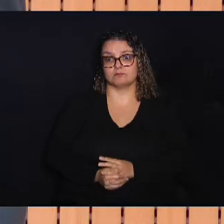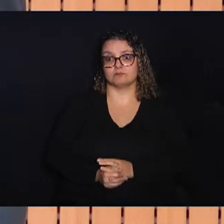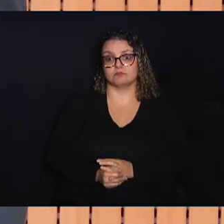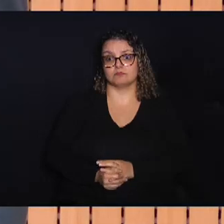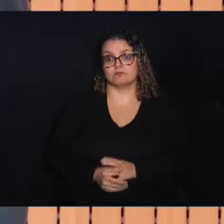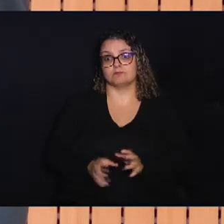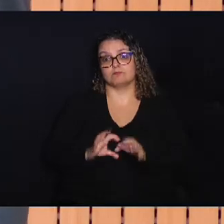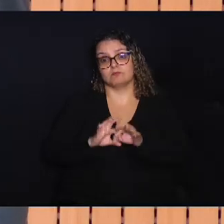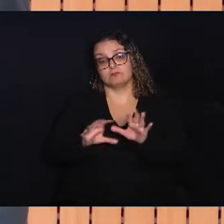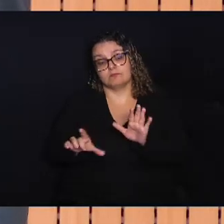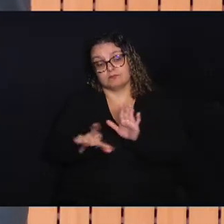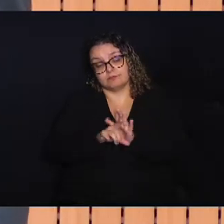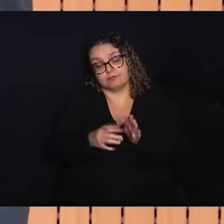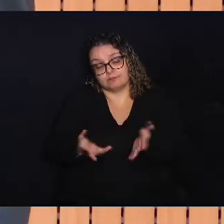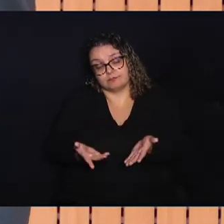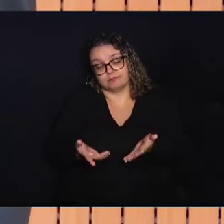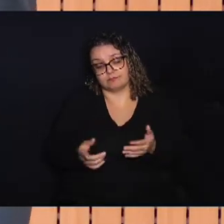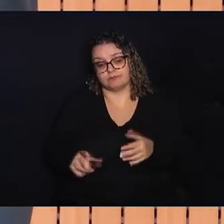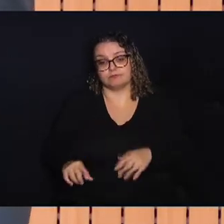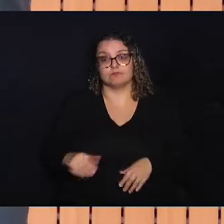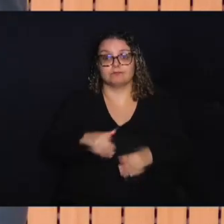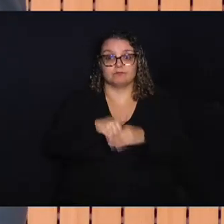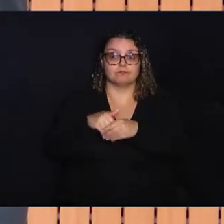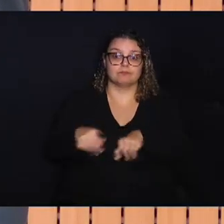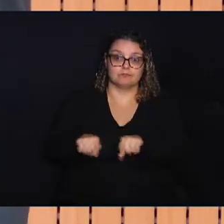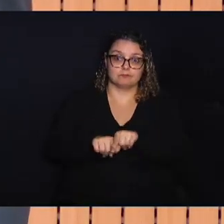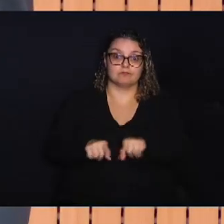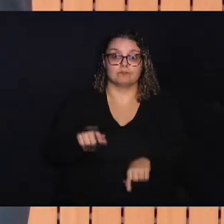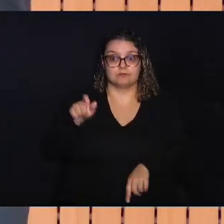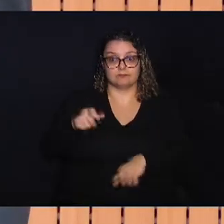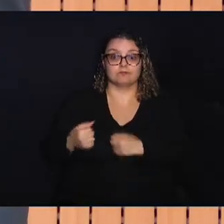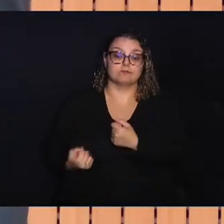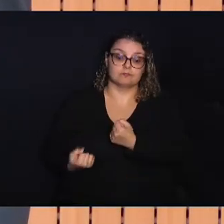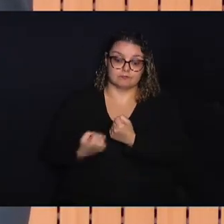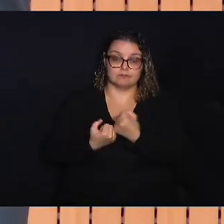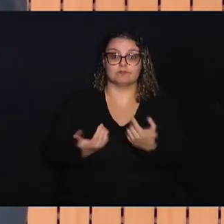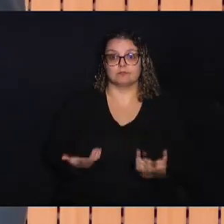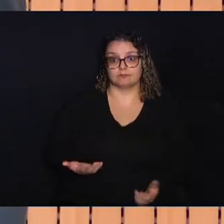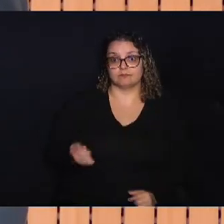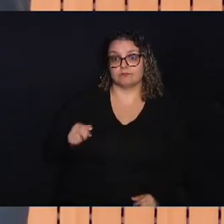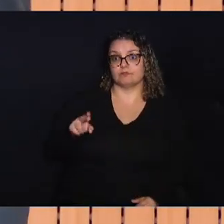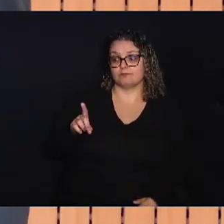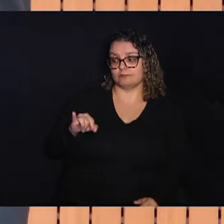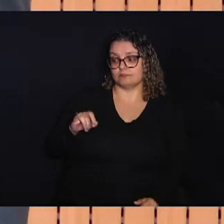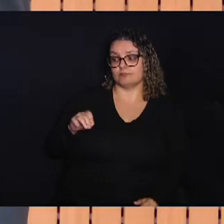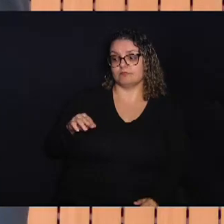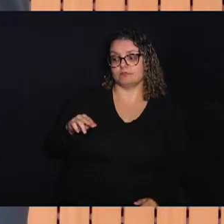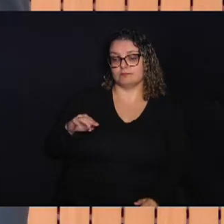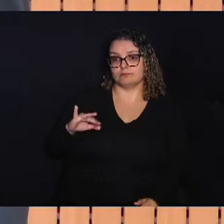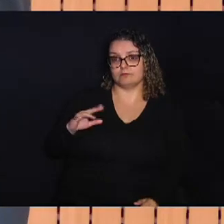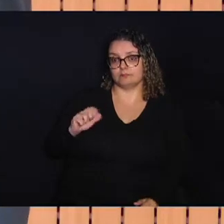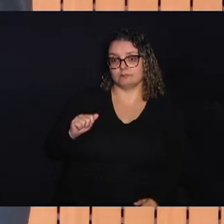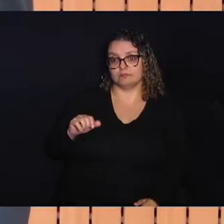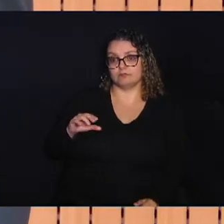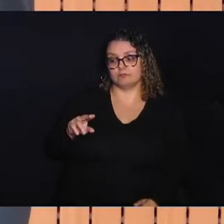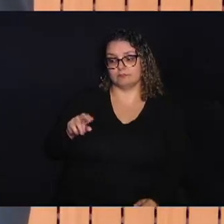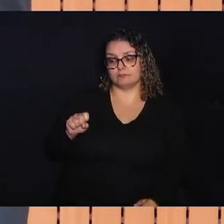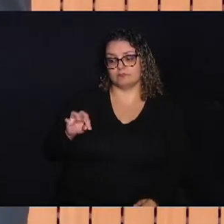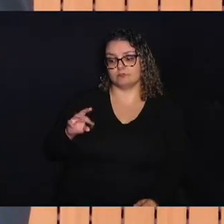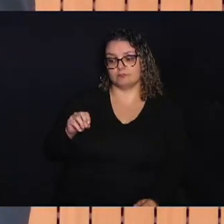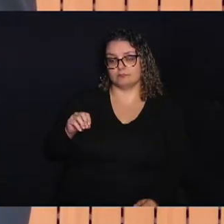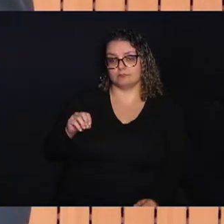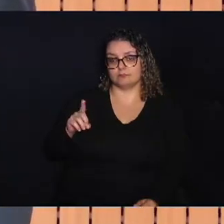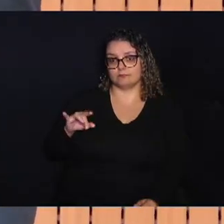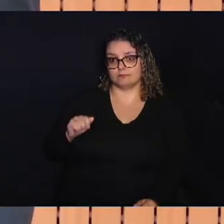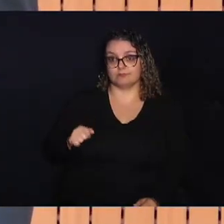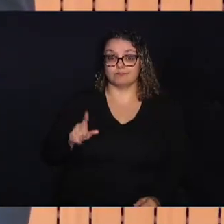elegibilidade. Ao mesmo tempo, também é uma pessoa que apoiou muito a audiência de custódia, que hoje é um prejuízo para a nossa sociedade. O STF,